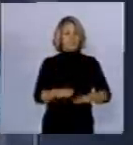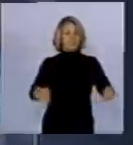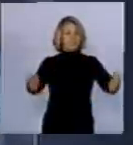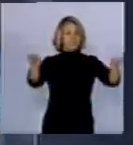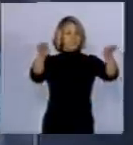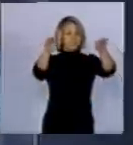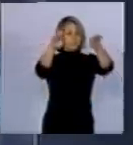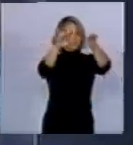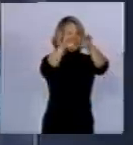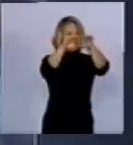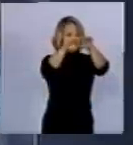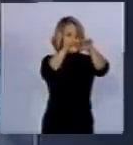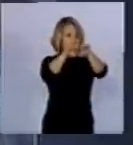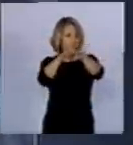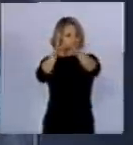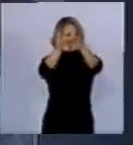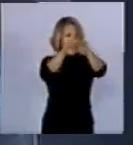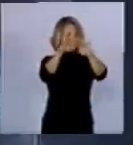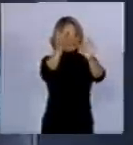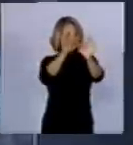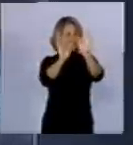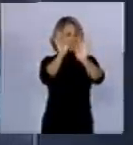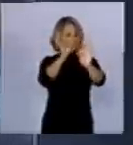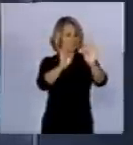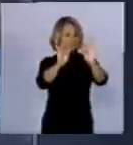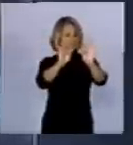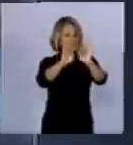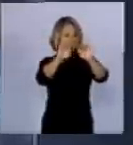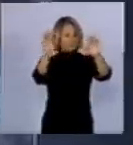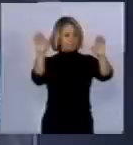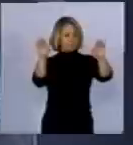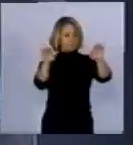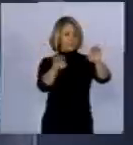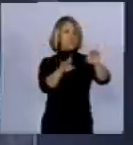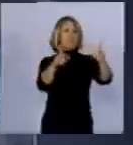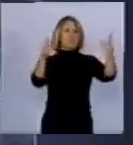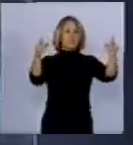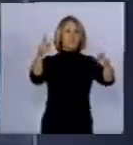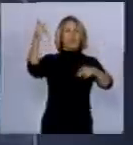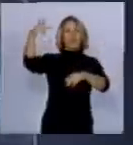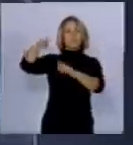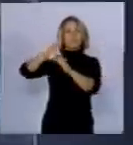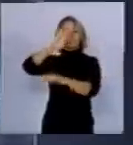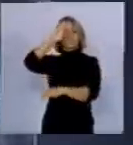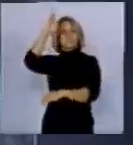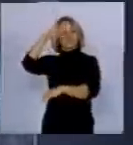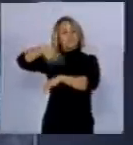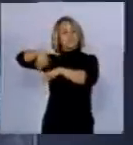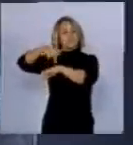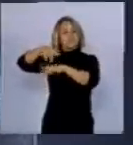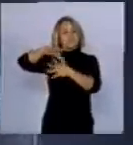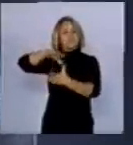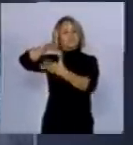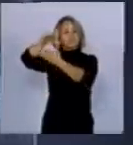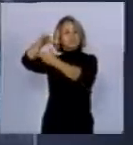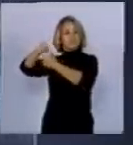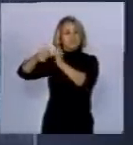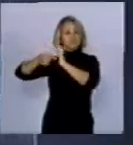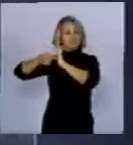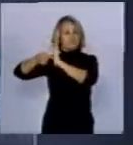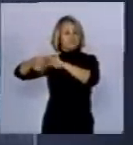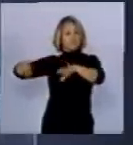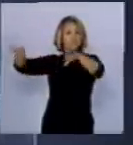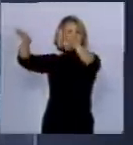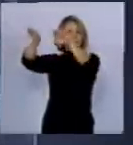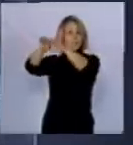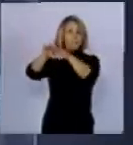eh plataforma tecnológica no mesmo Passo dos principais países do mundo nessa questão permitindo